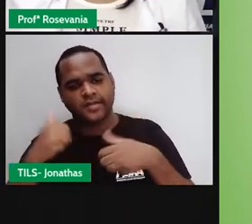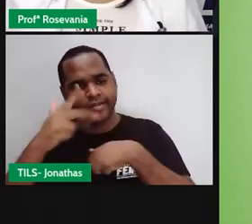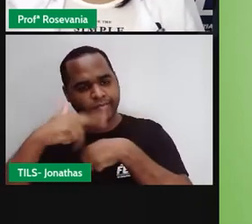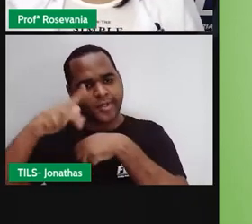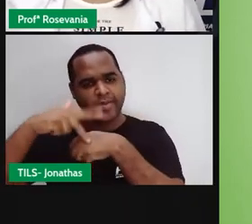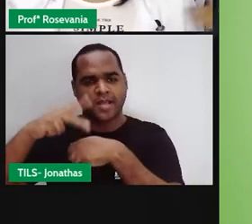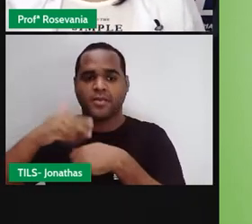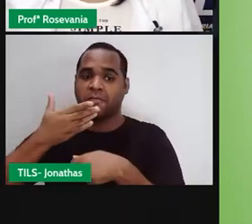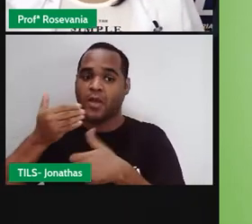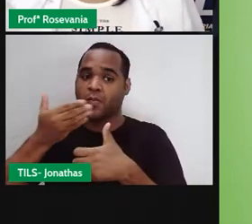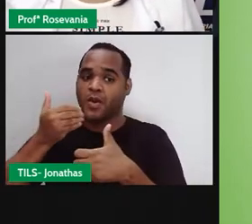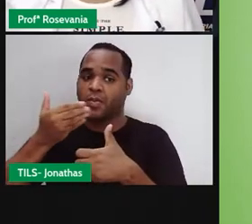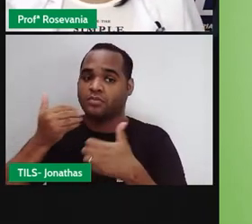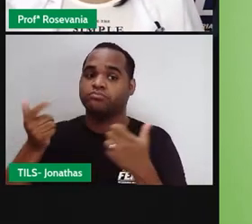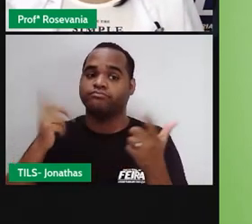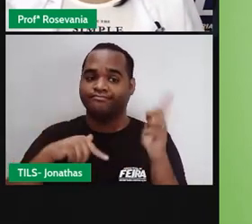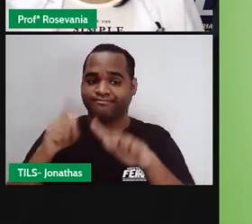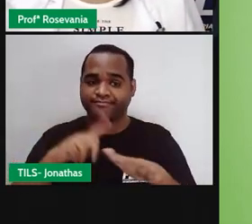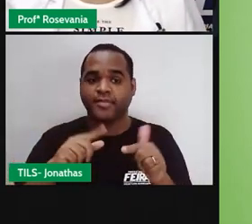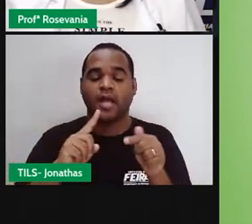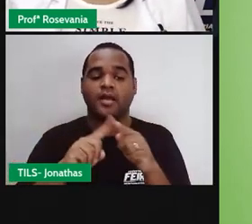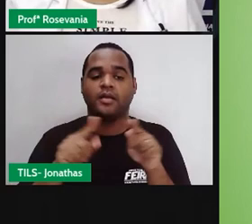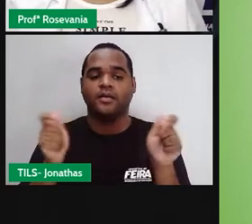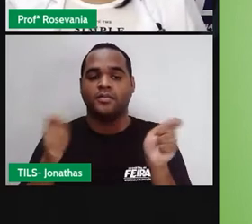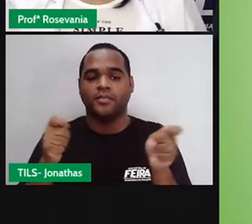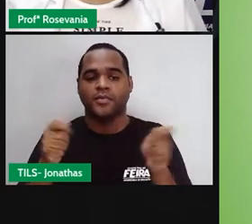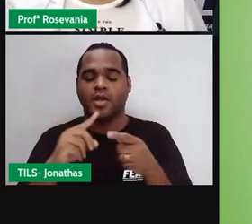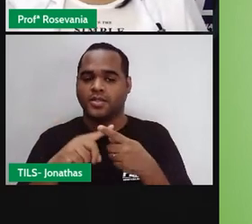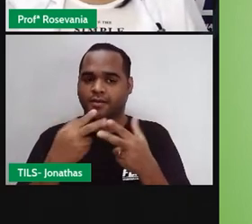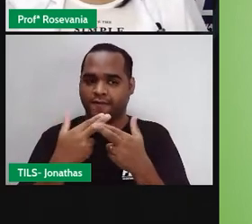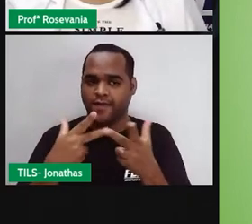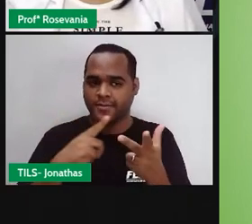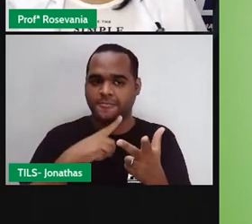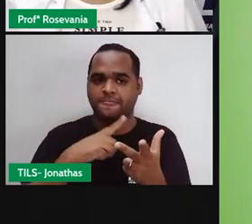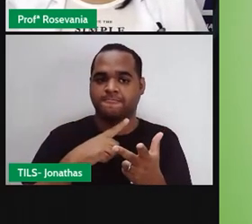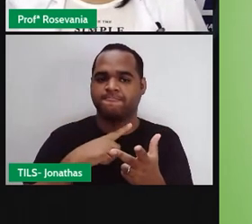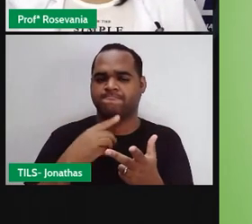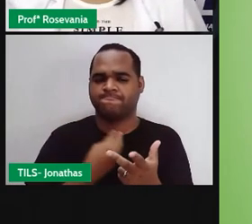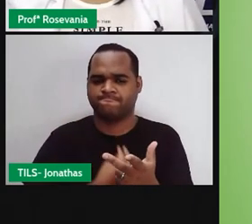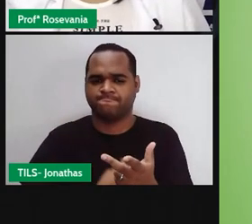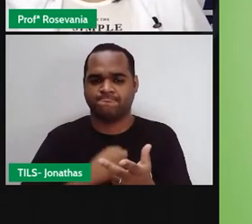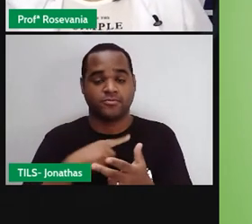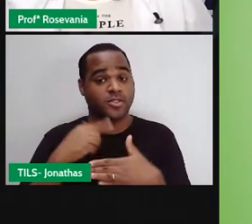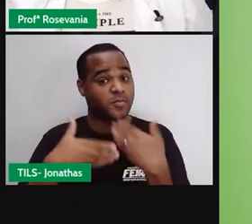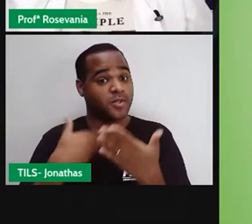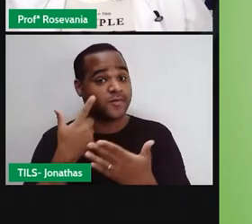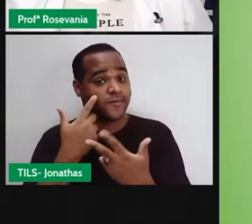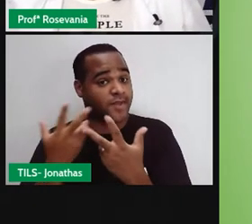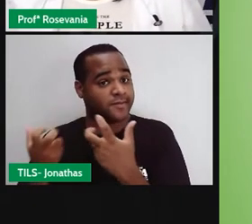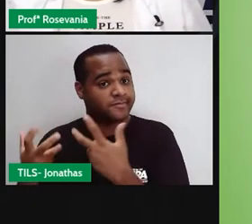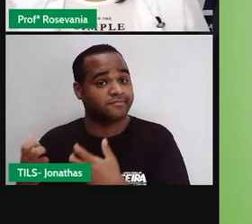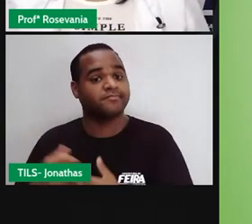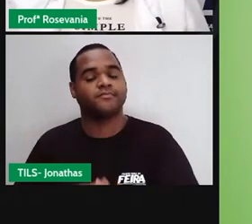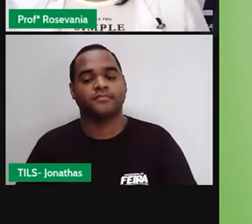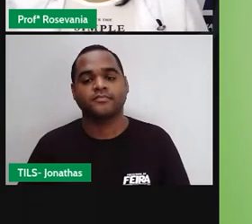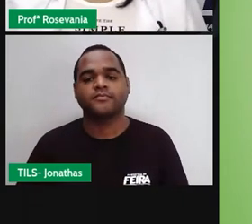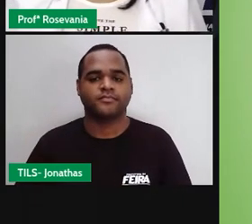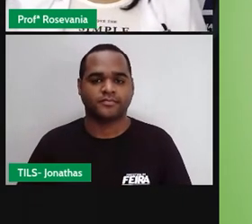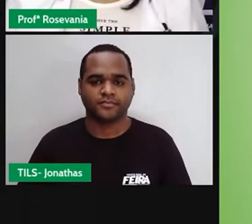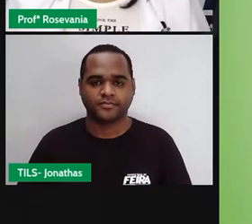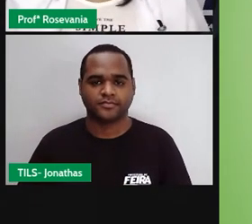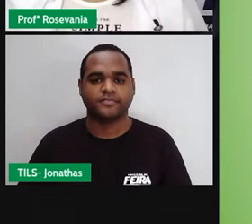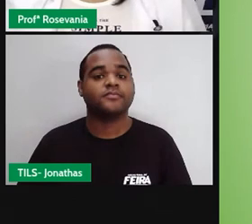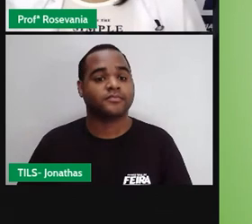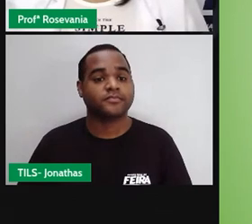precisa melhorar para ter um incentivo maior até para essas indústrias virem, né? Mas isso a gente vai ver depois. Então, como é que foi